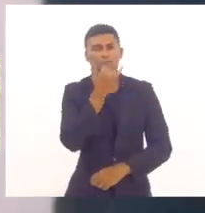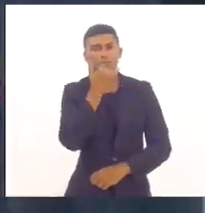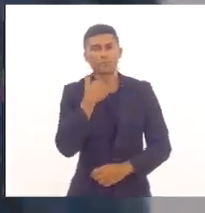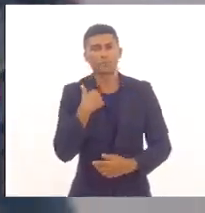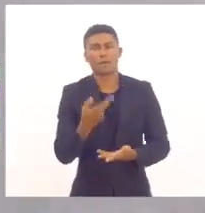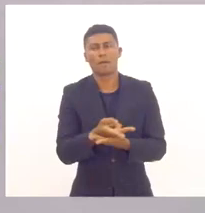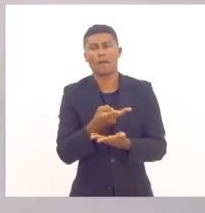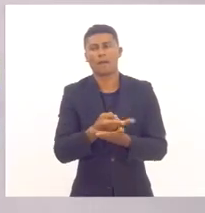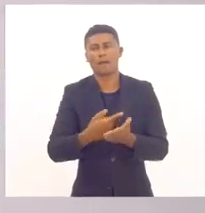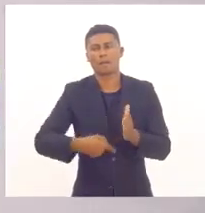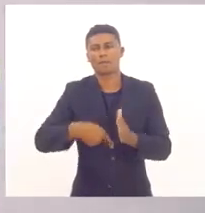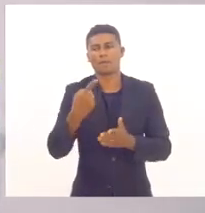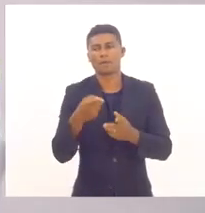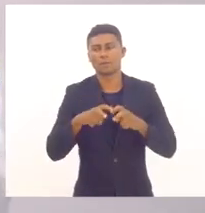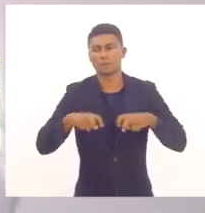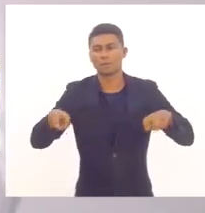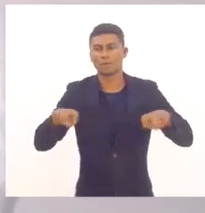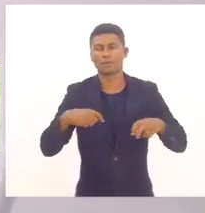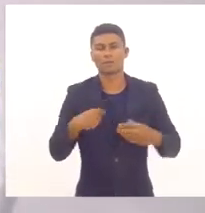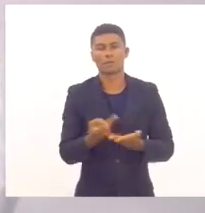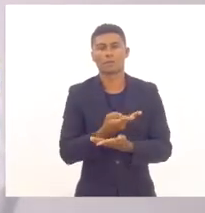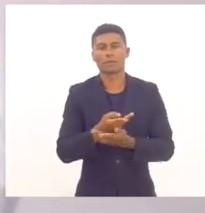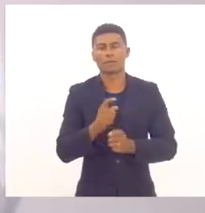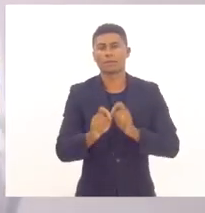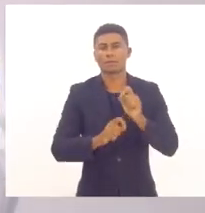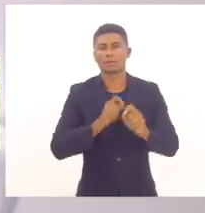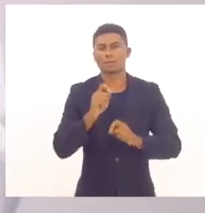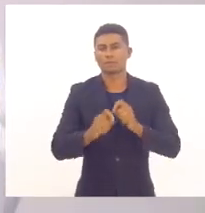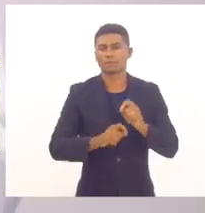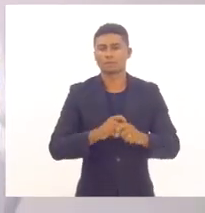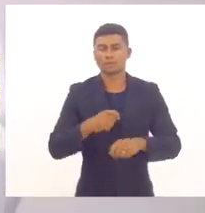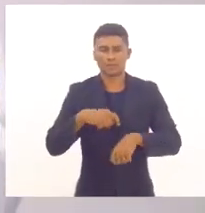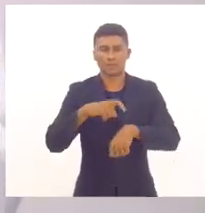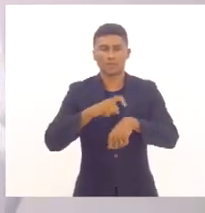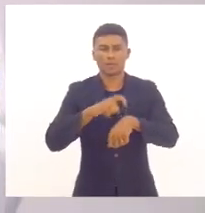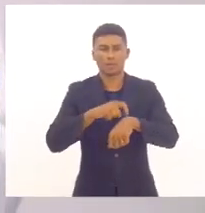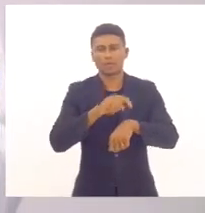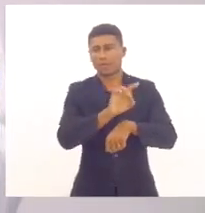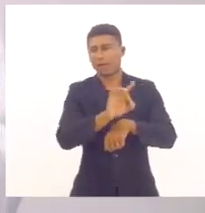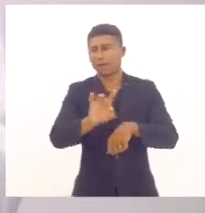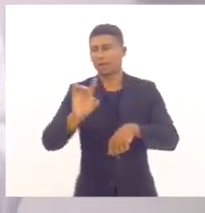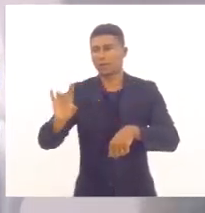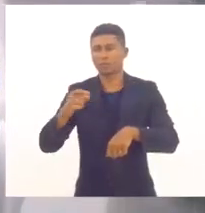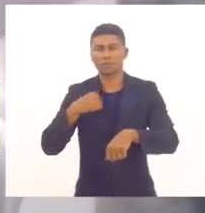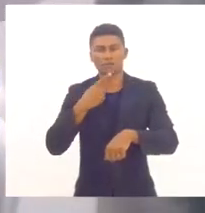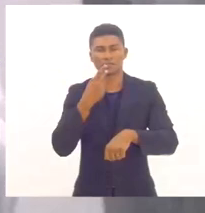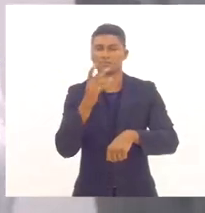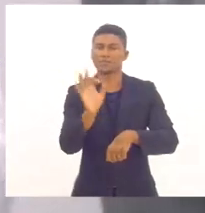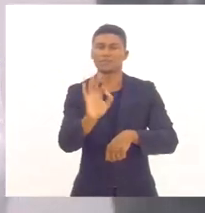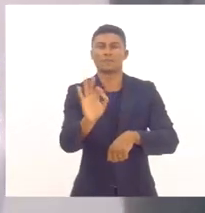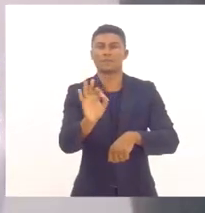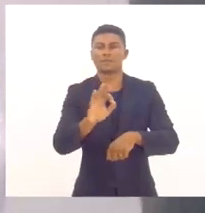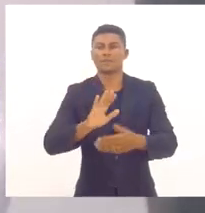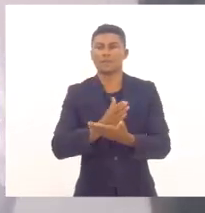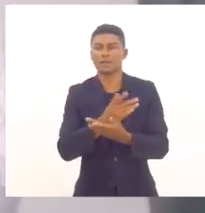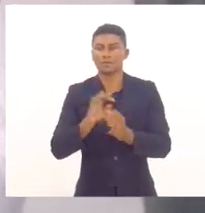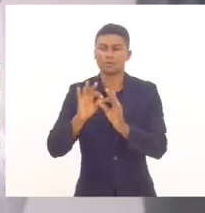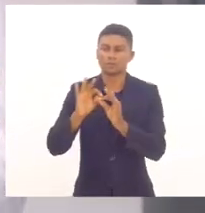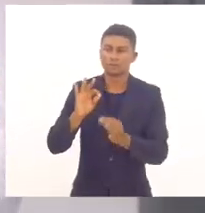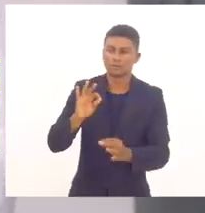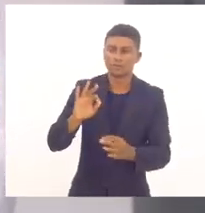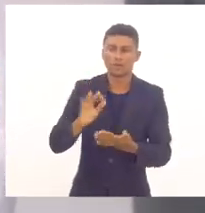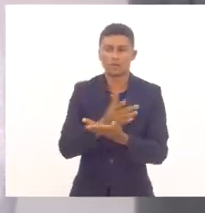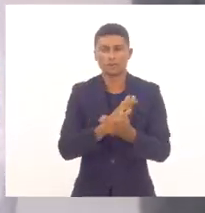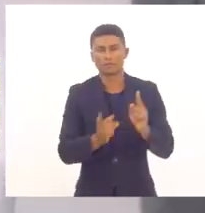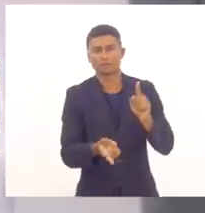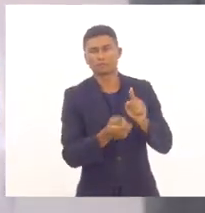na primeira mesa, que foi o seguinte: eu não determinei um tempo para cada um. Então, alguns falaram menos, outros